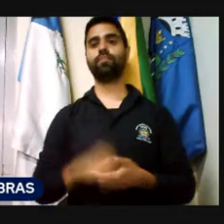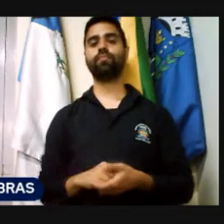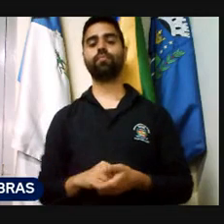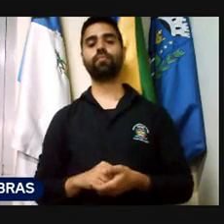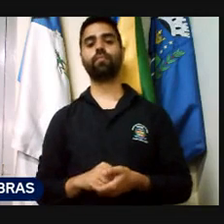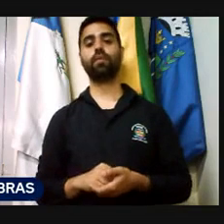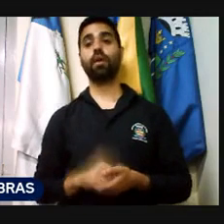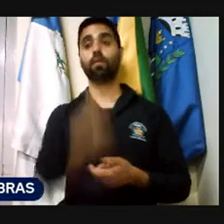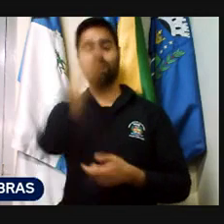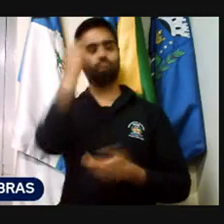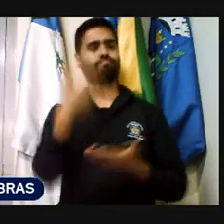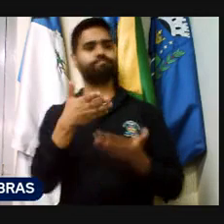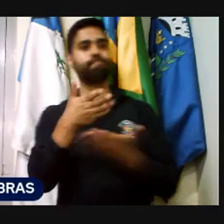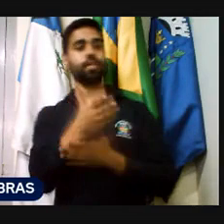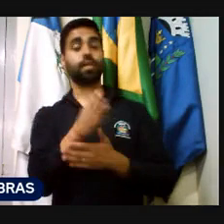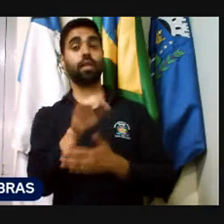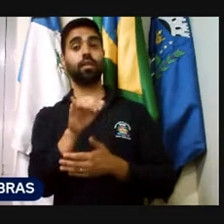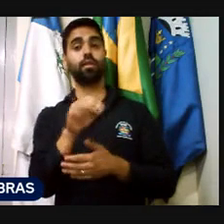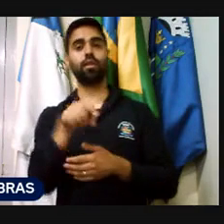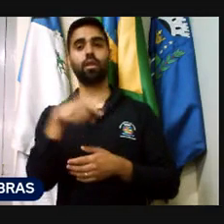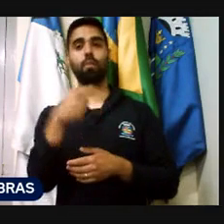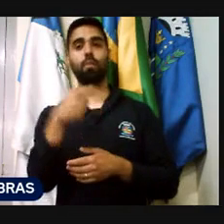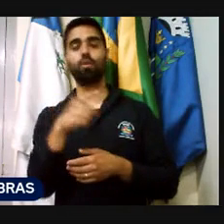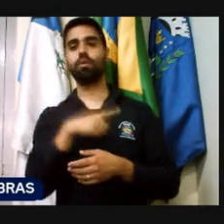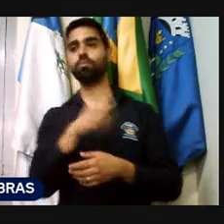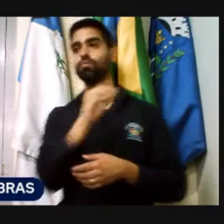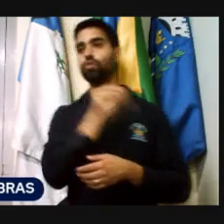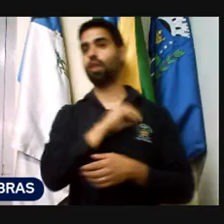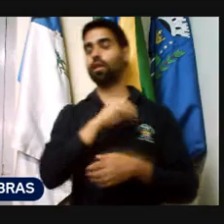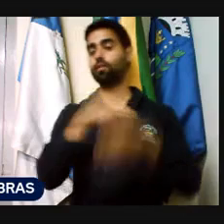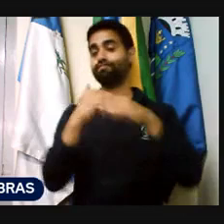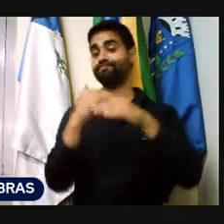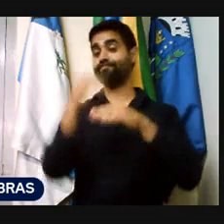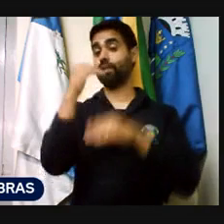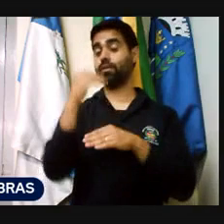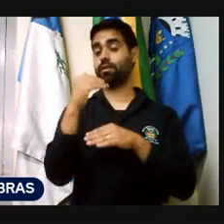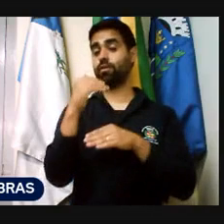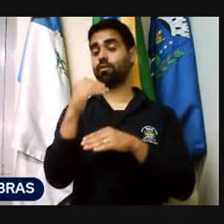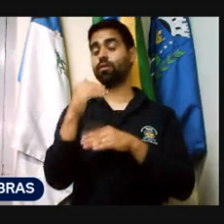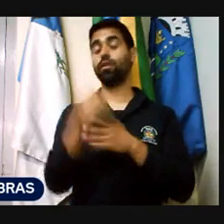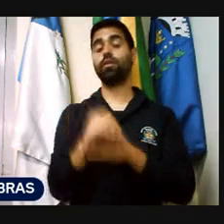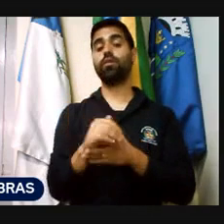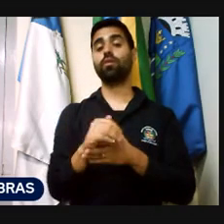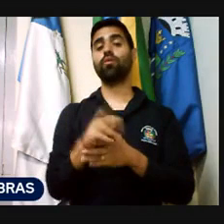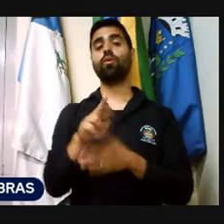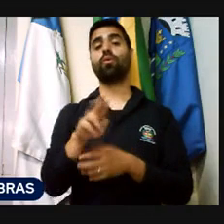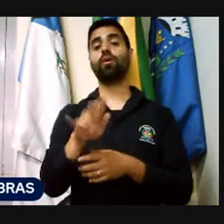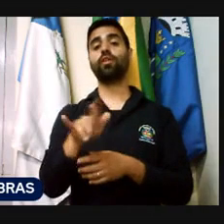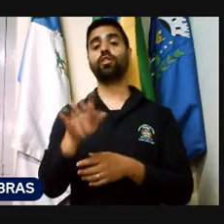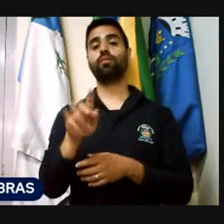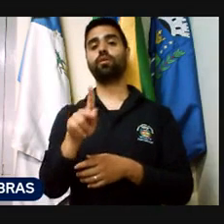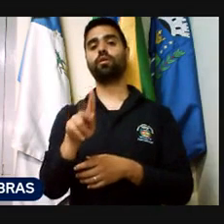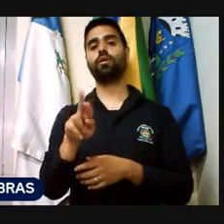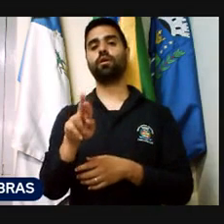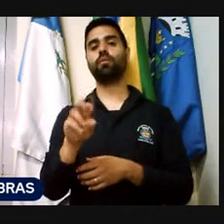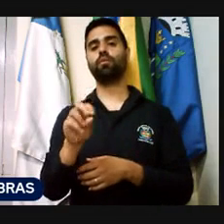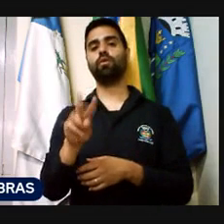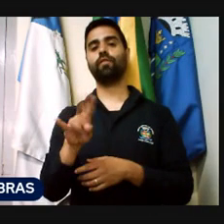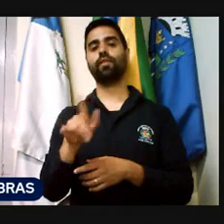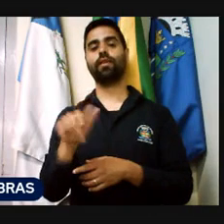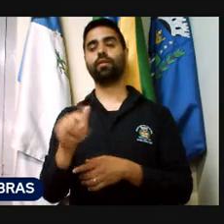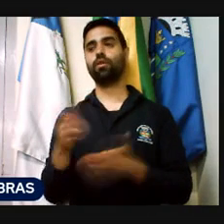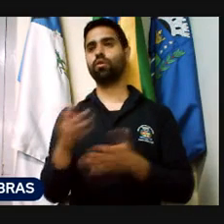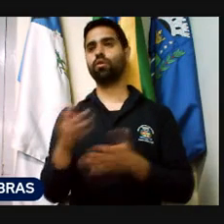no serviço público após a sua instituição e sua remuneração estiver acima do teto do regime geral de previdência, que